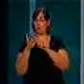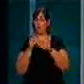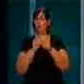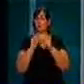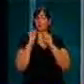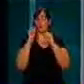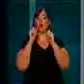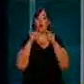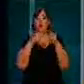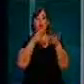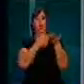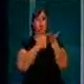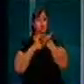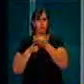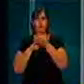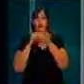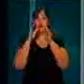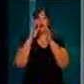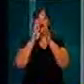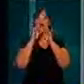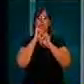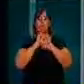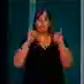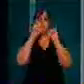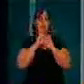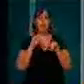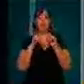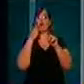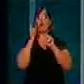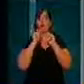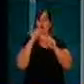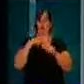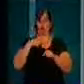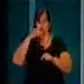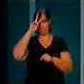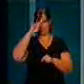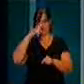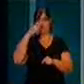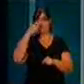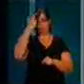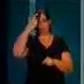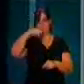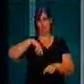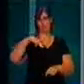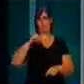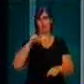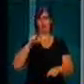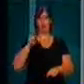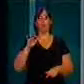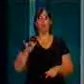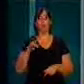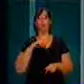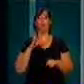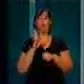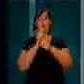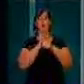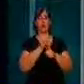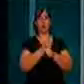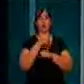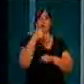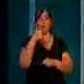para anunciar que eu teria pessoalmente colaborado nos ides 1969 a